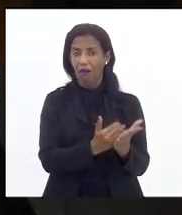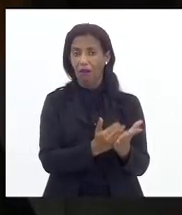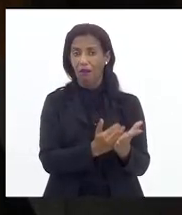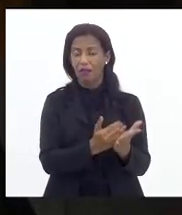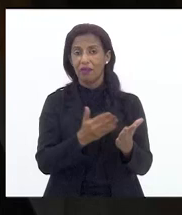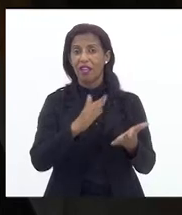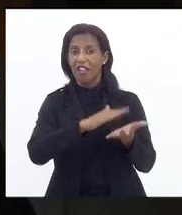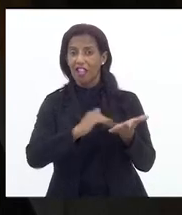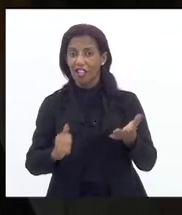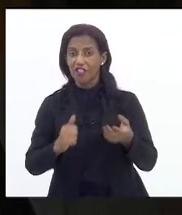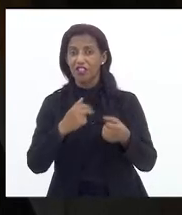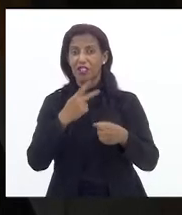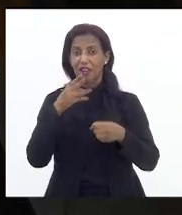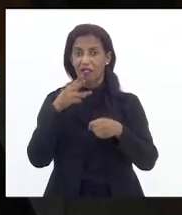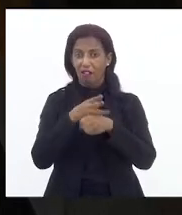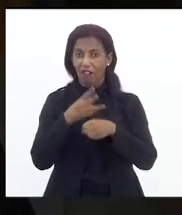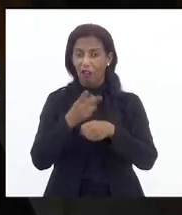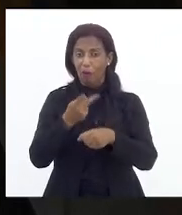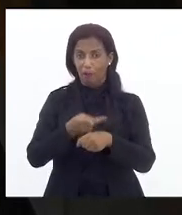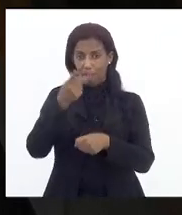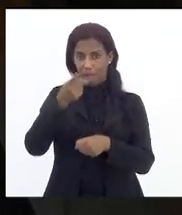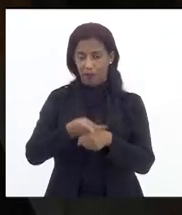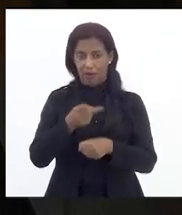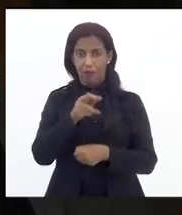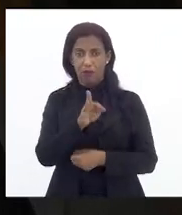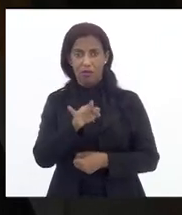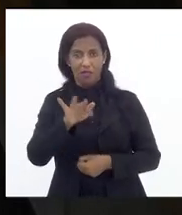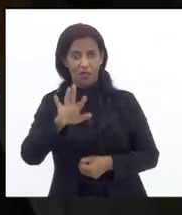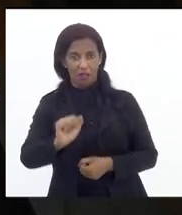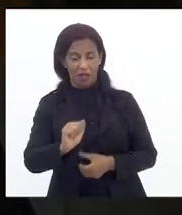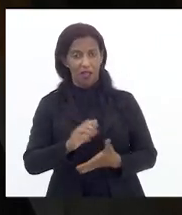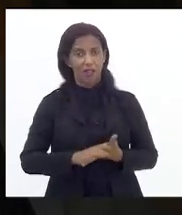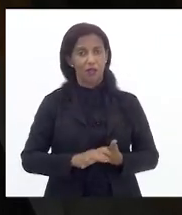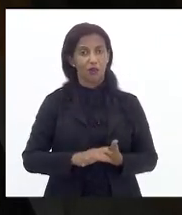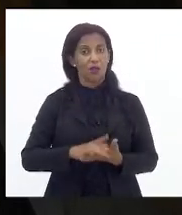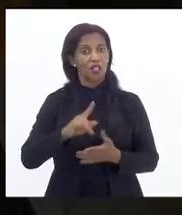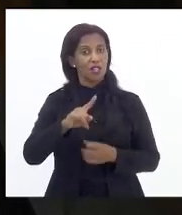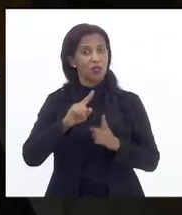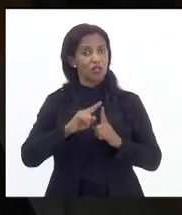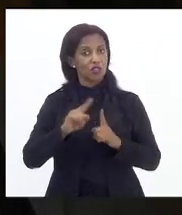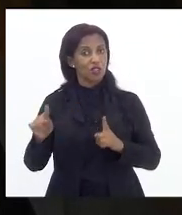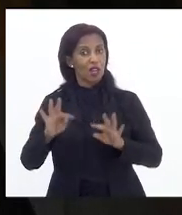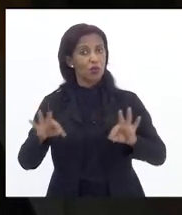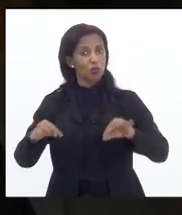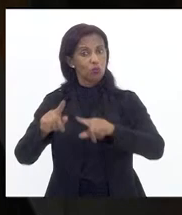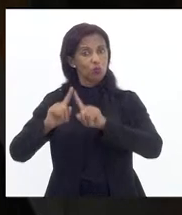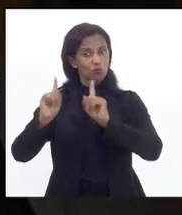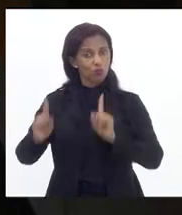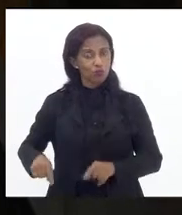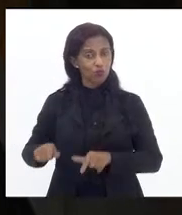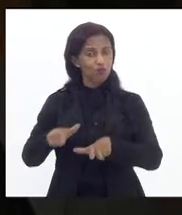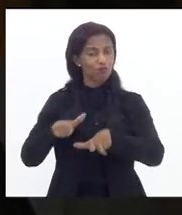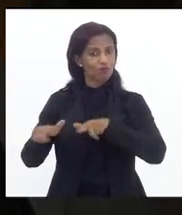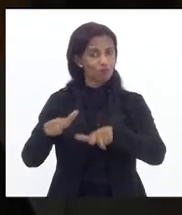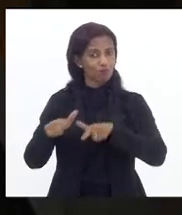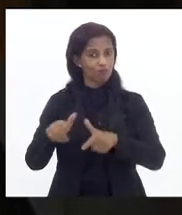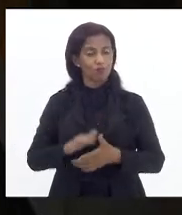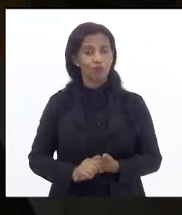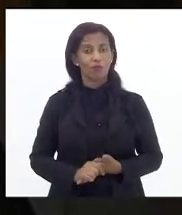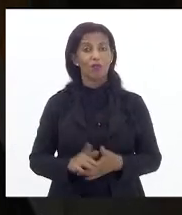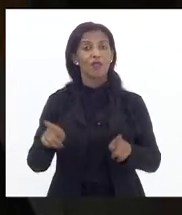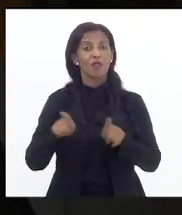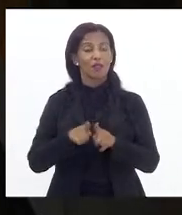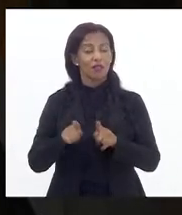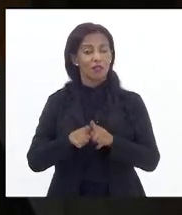dos clientes na redação que consta da mensagem enviada extensiva a todos os servidores e